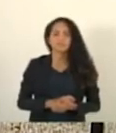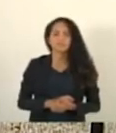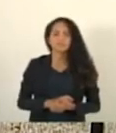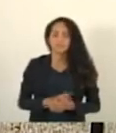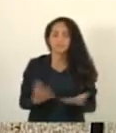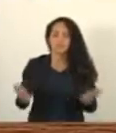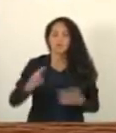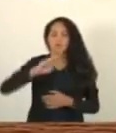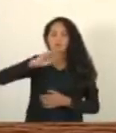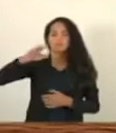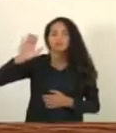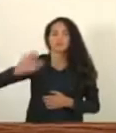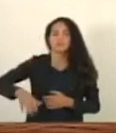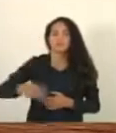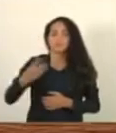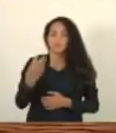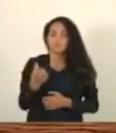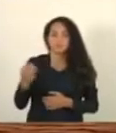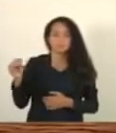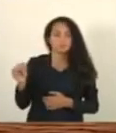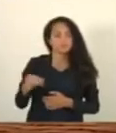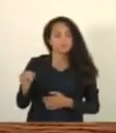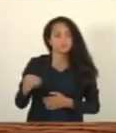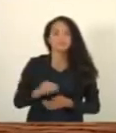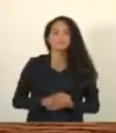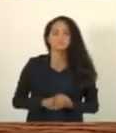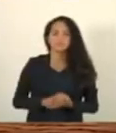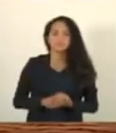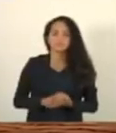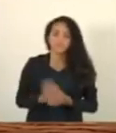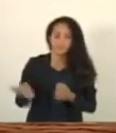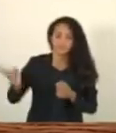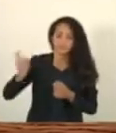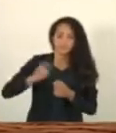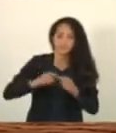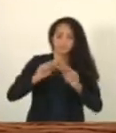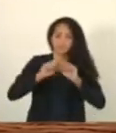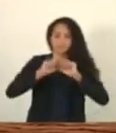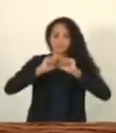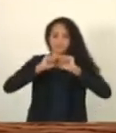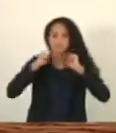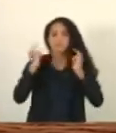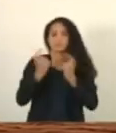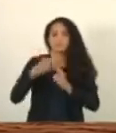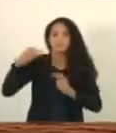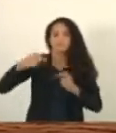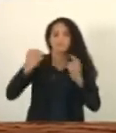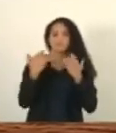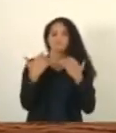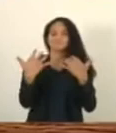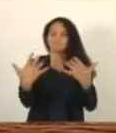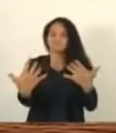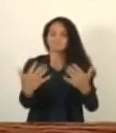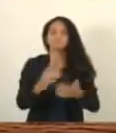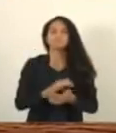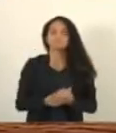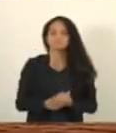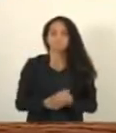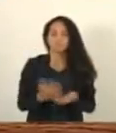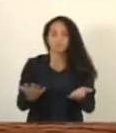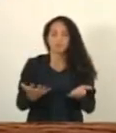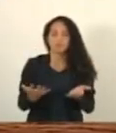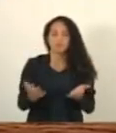São 15 horas e 36 minutos, já de volta aqui no plenário da Assembleia Legislativa, para a fase dos